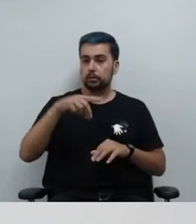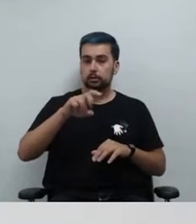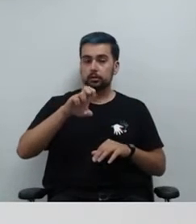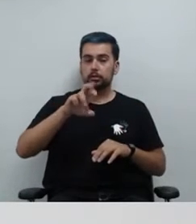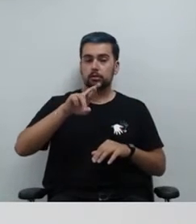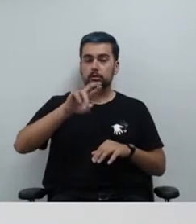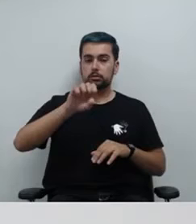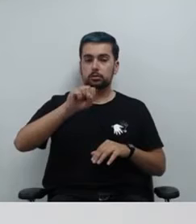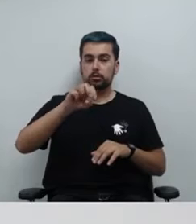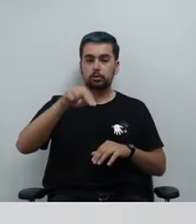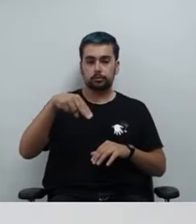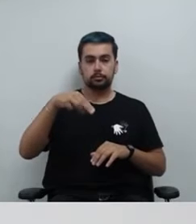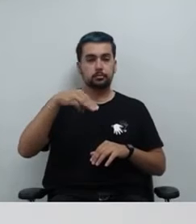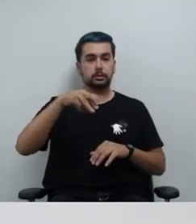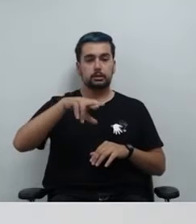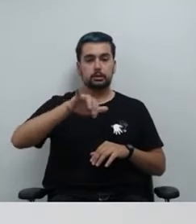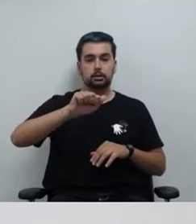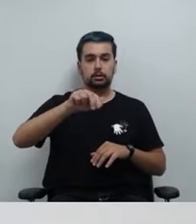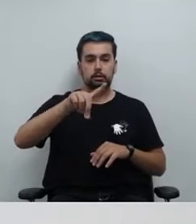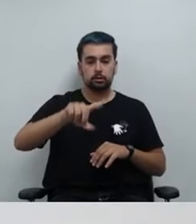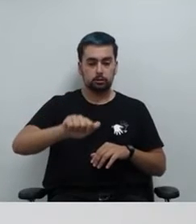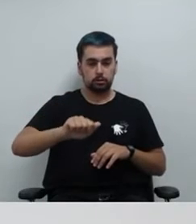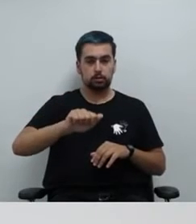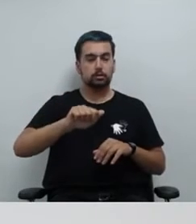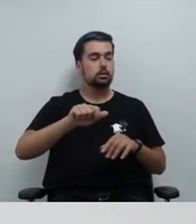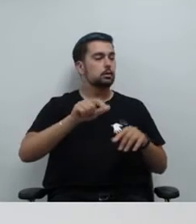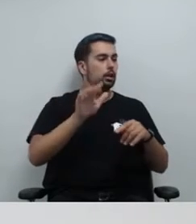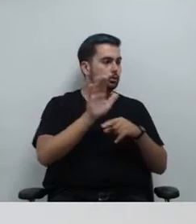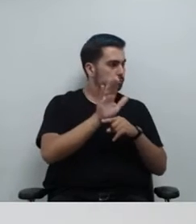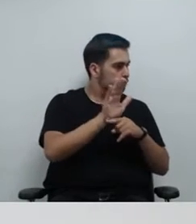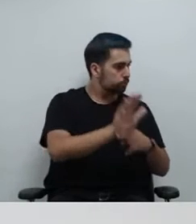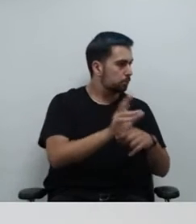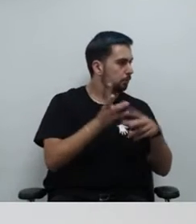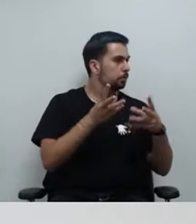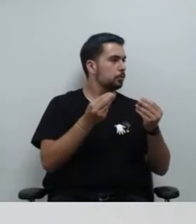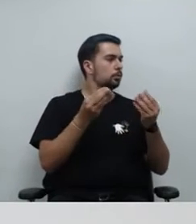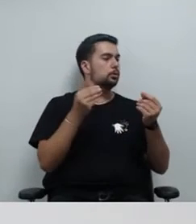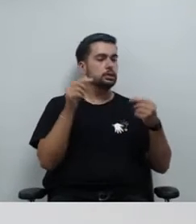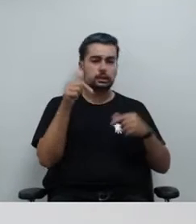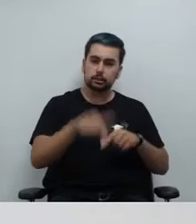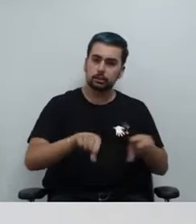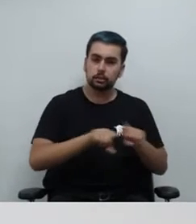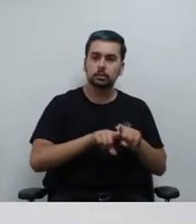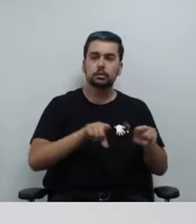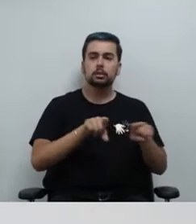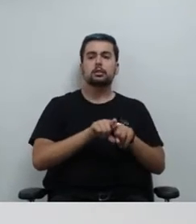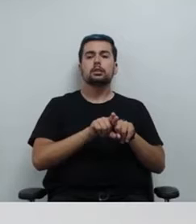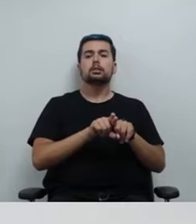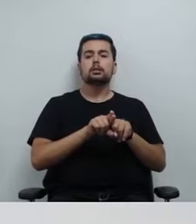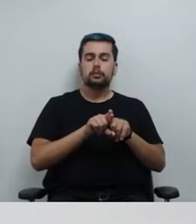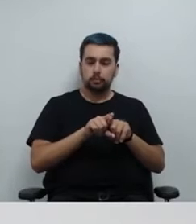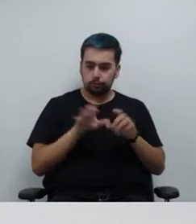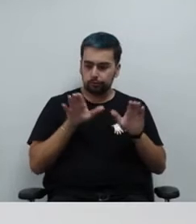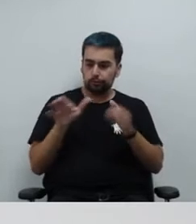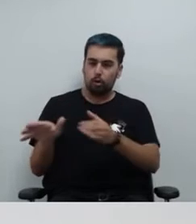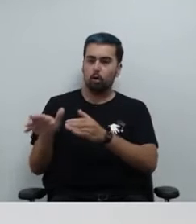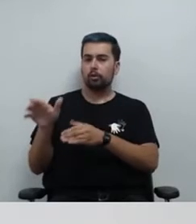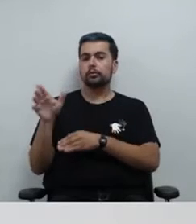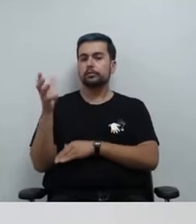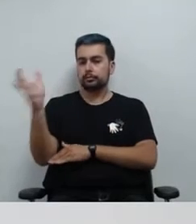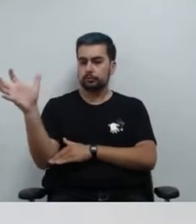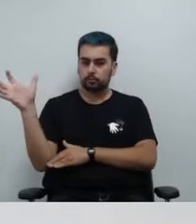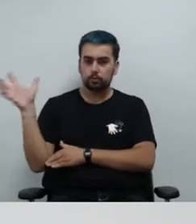contribuinte histórico dessa pauta na Defensoria e defensor do fortalecimento da atuação institucional na defesa da população em situação de rua e também